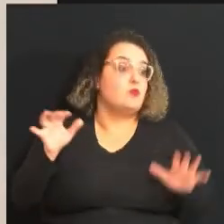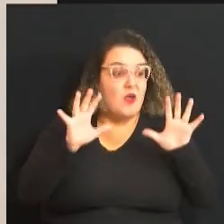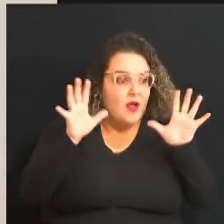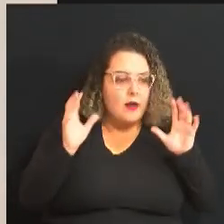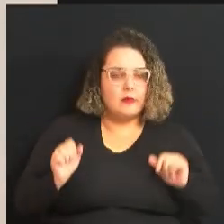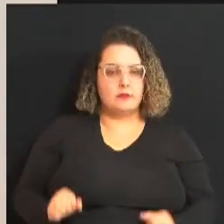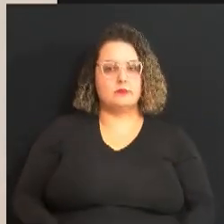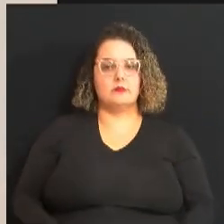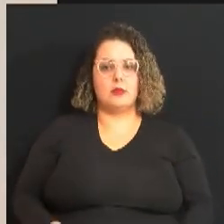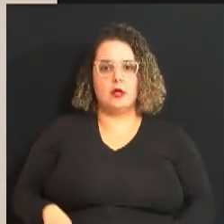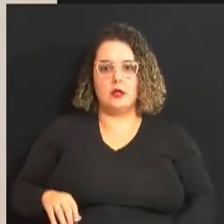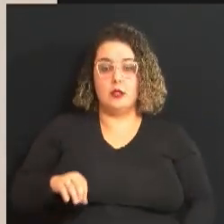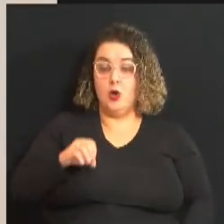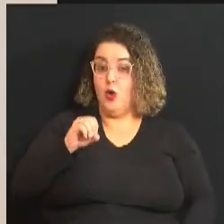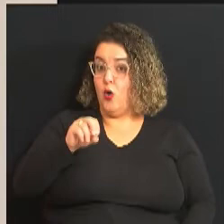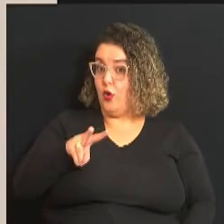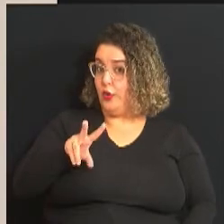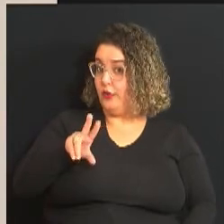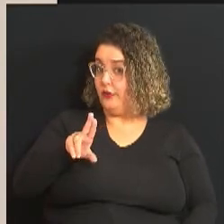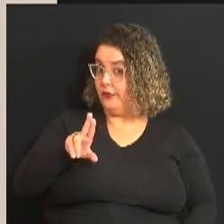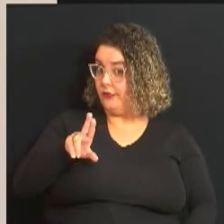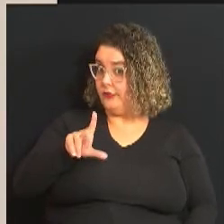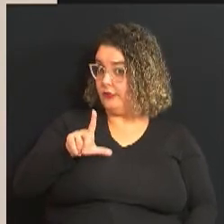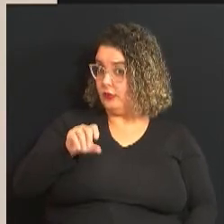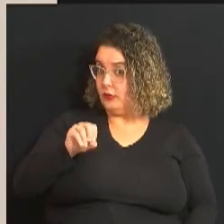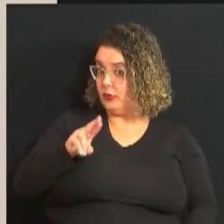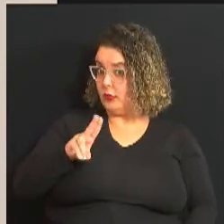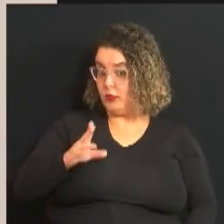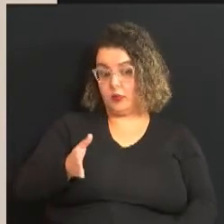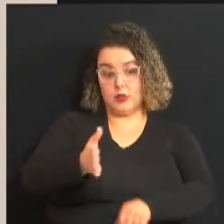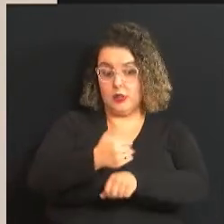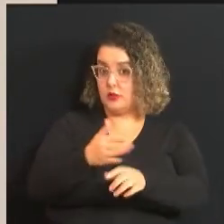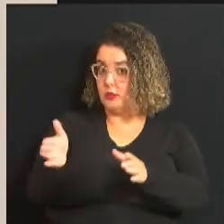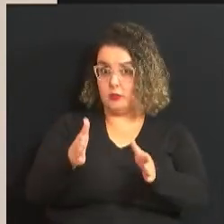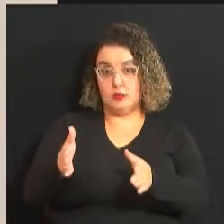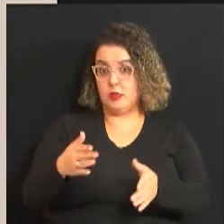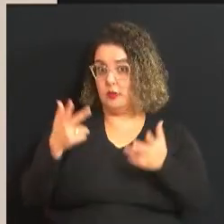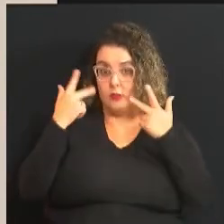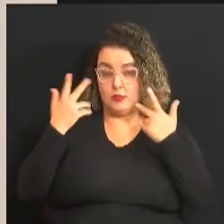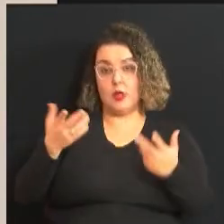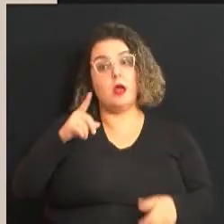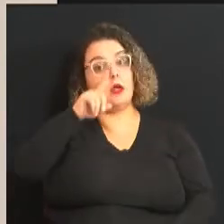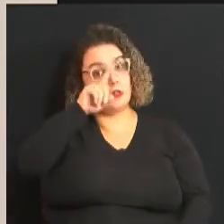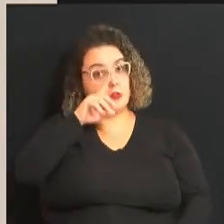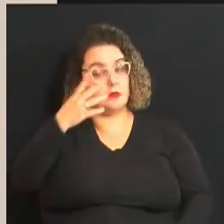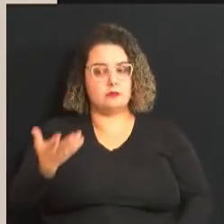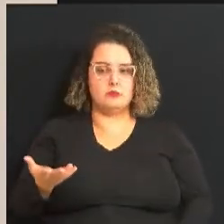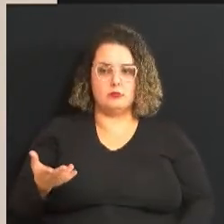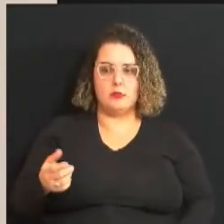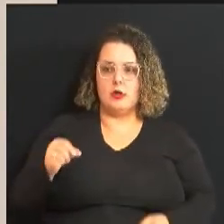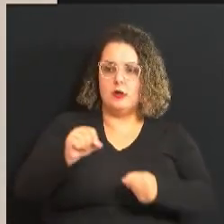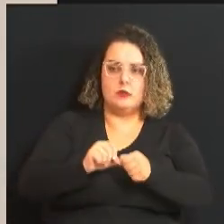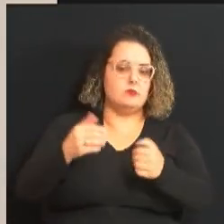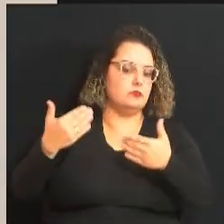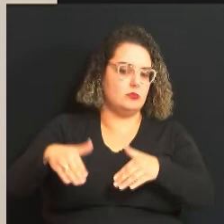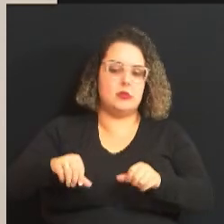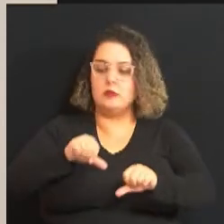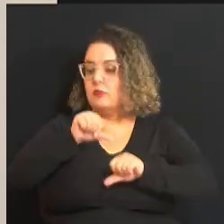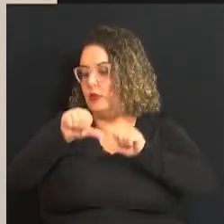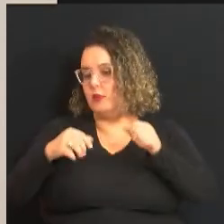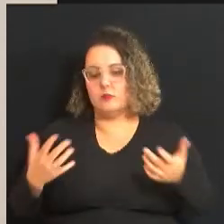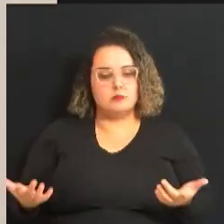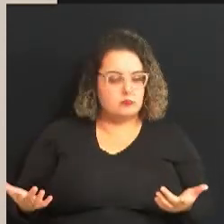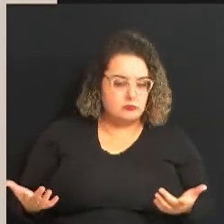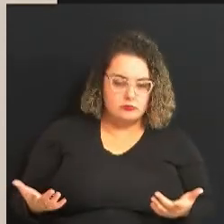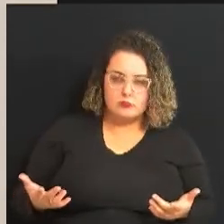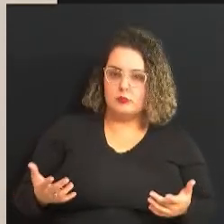né? Então, é um pouco arriscado para, se você tá, por exemplo, vai fazer uma prova, houve uma mudança, fez